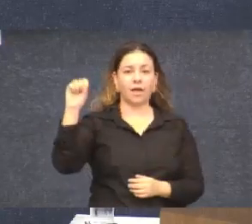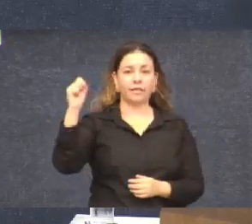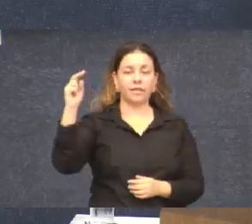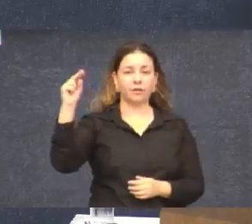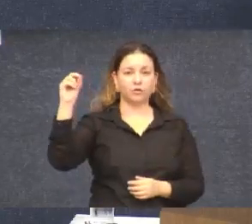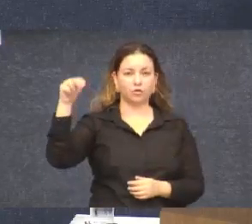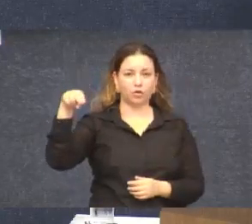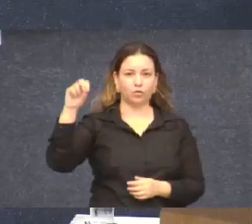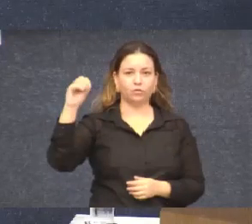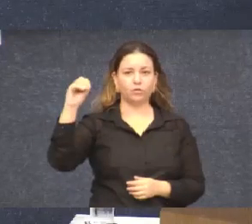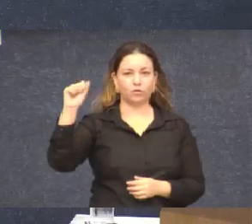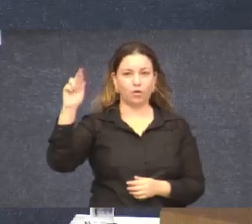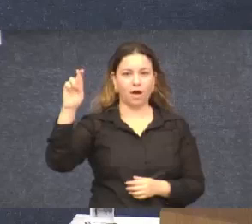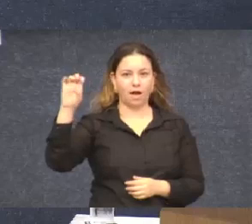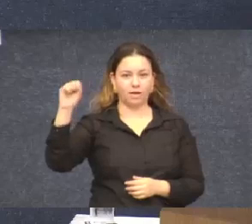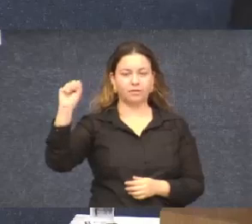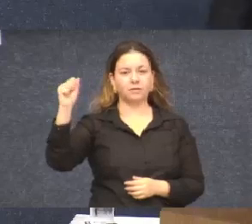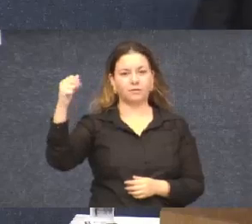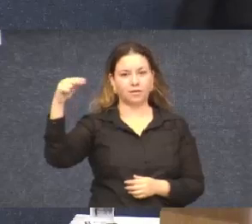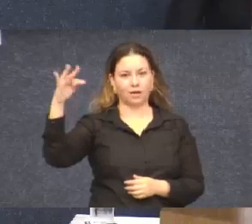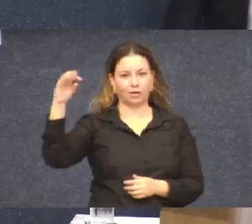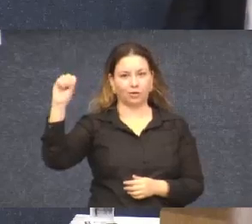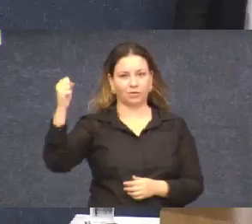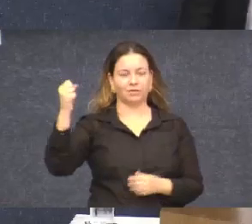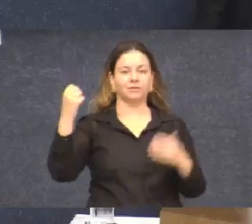Ederson Soares dos Santos.